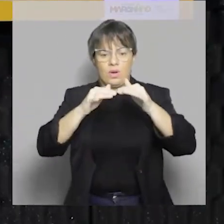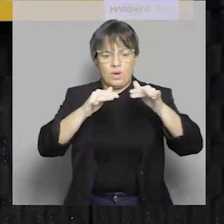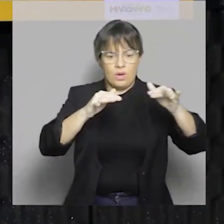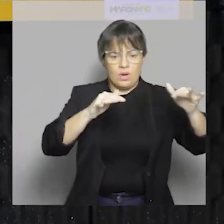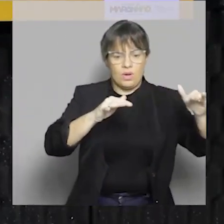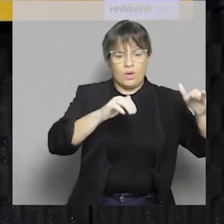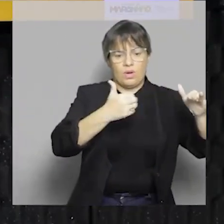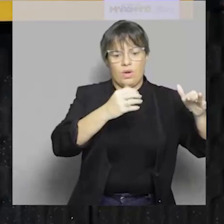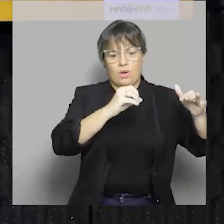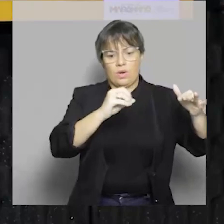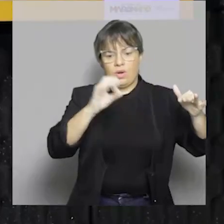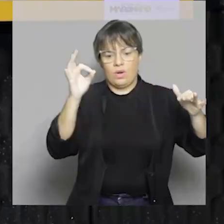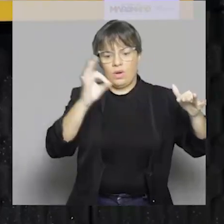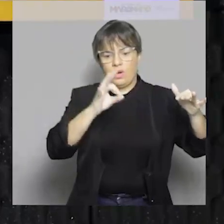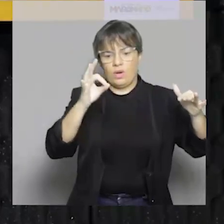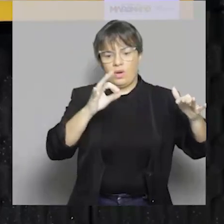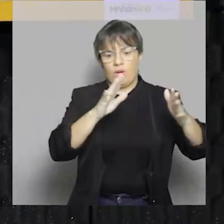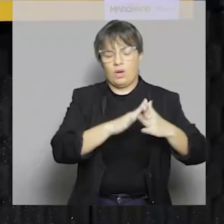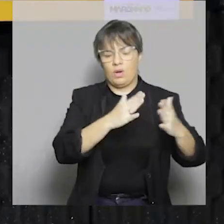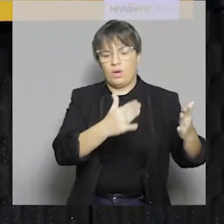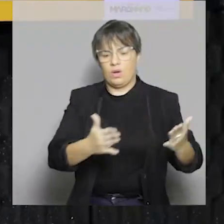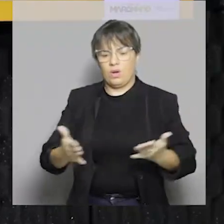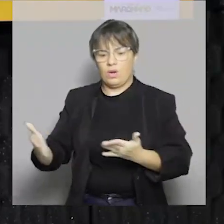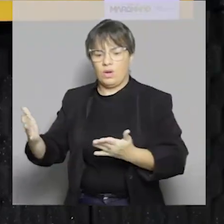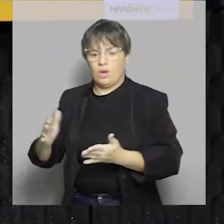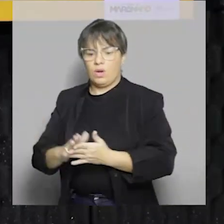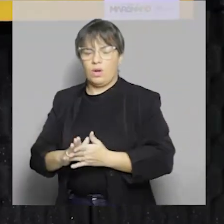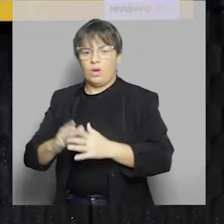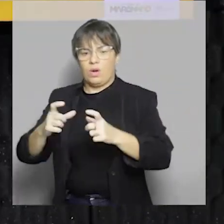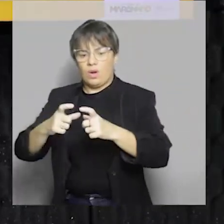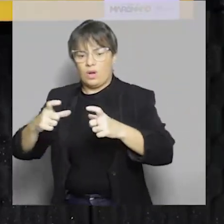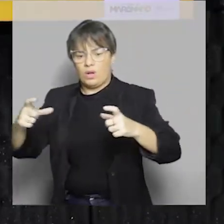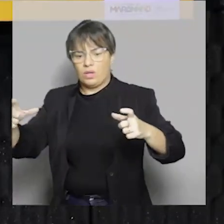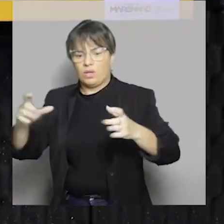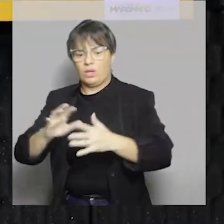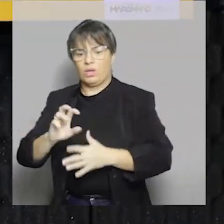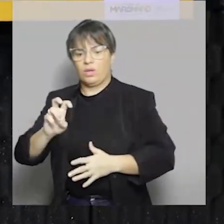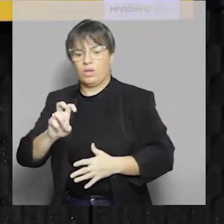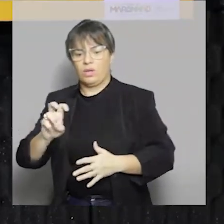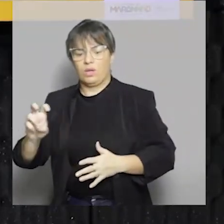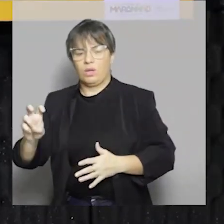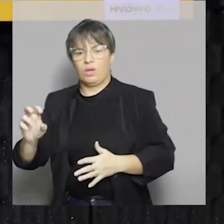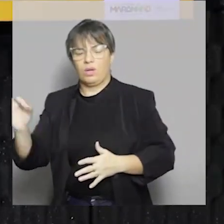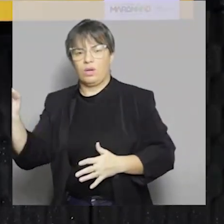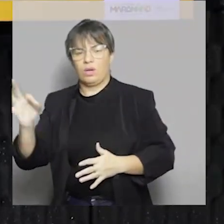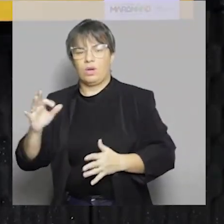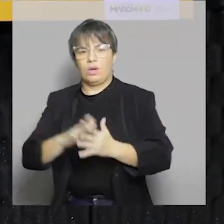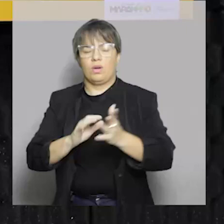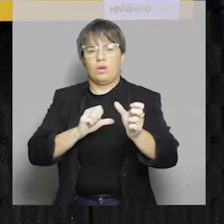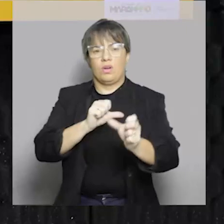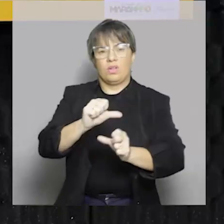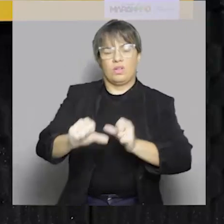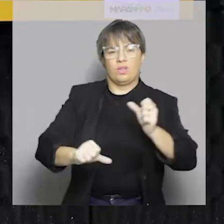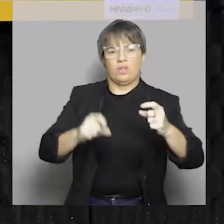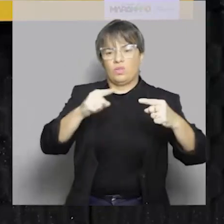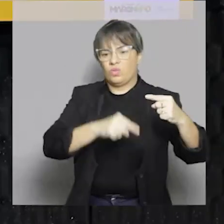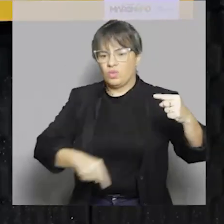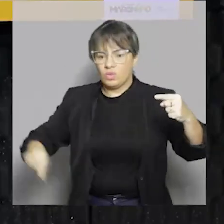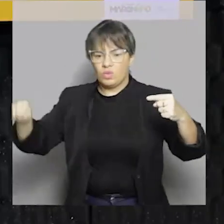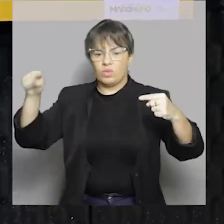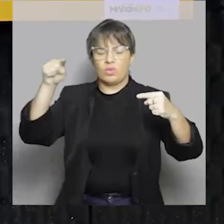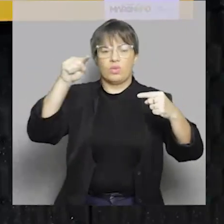para 55%. Eu estou falando principalmente da alteração de quê? Do ciclo da água, tá